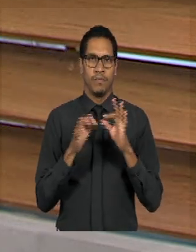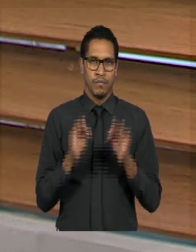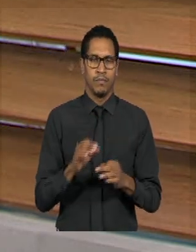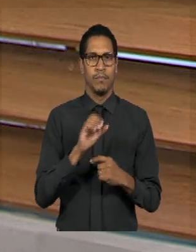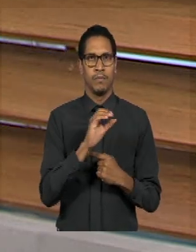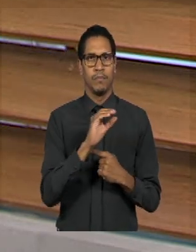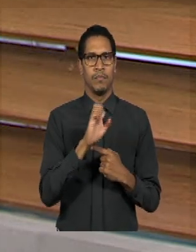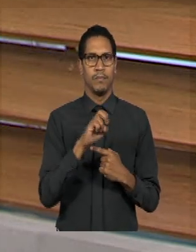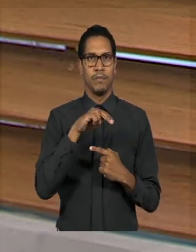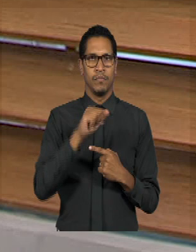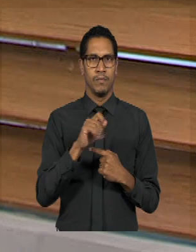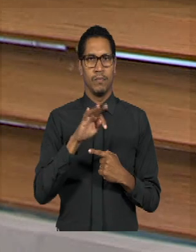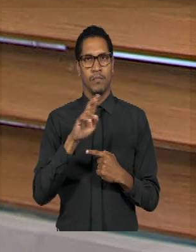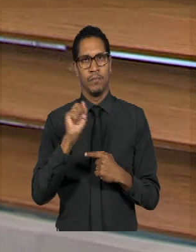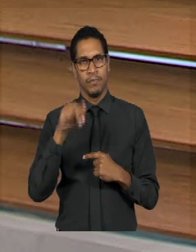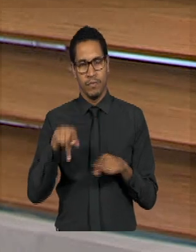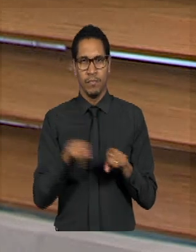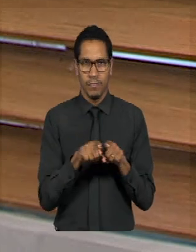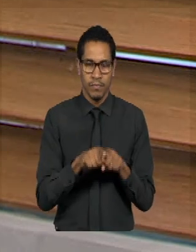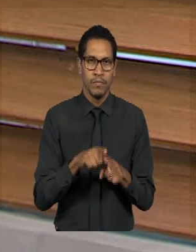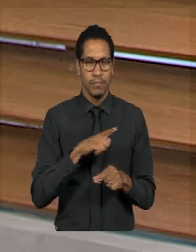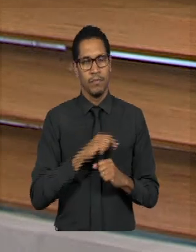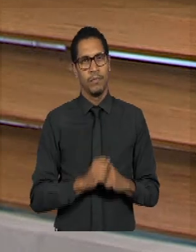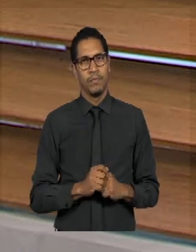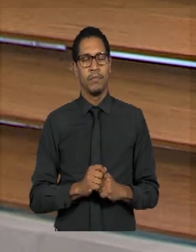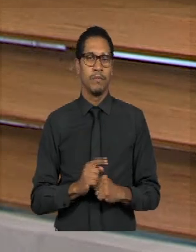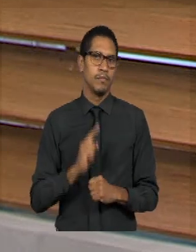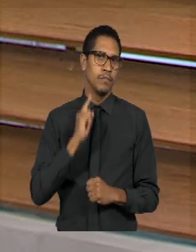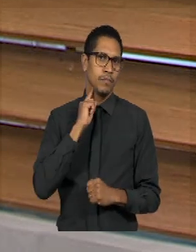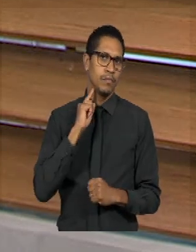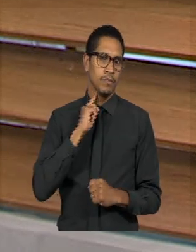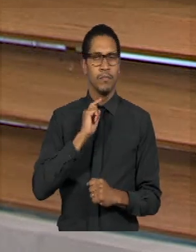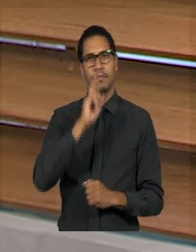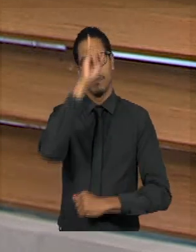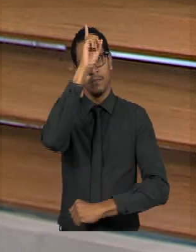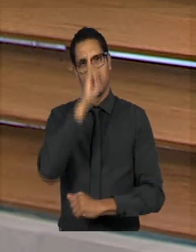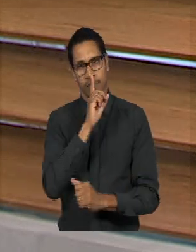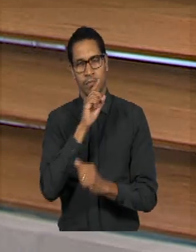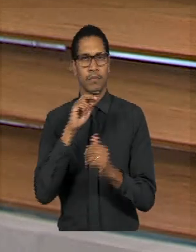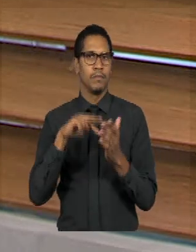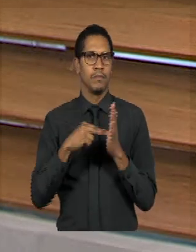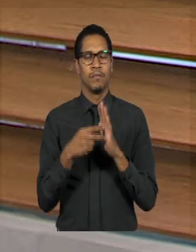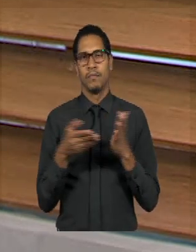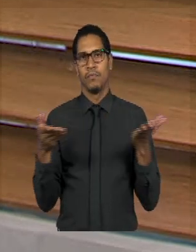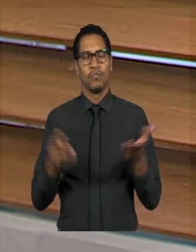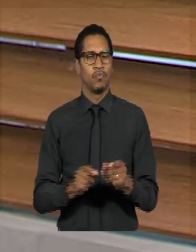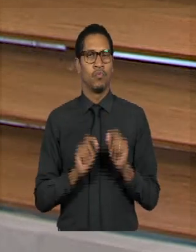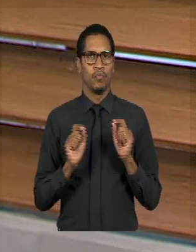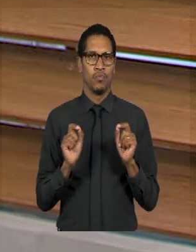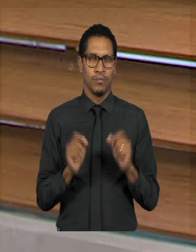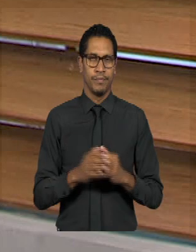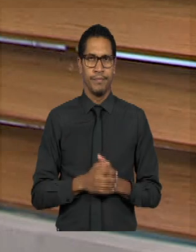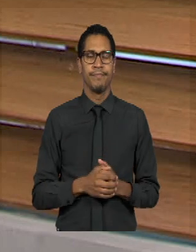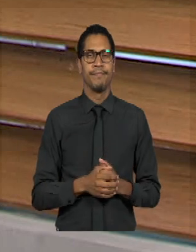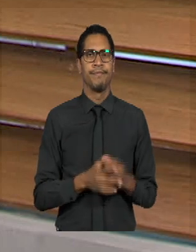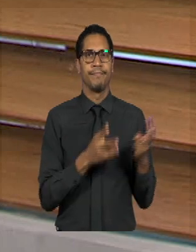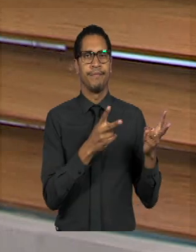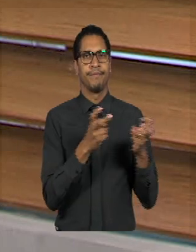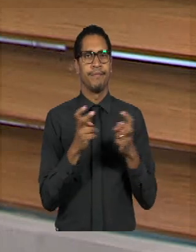Senatran também. O Maio Amarelo hoje, você consegue ver que ele